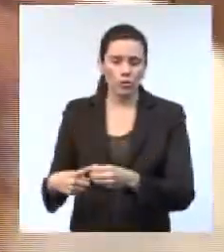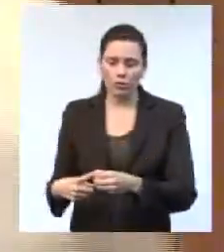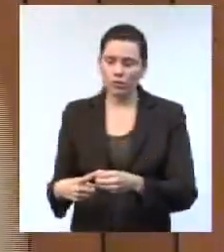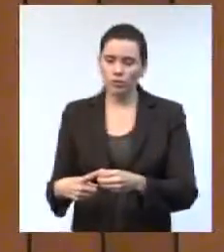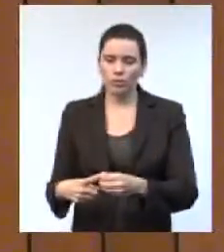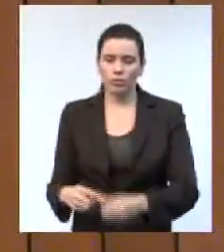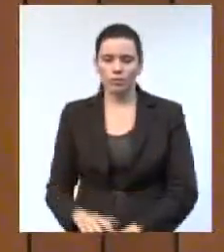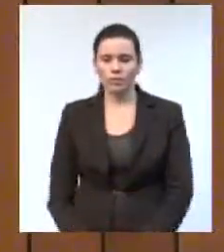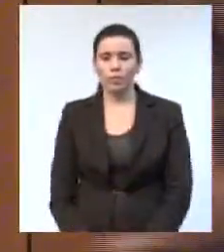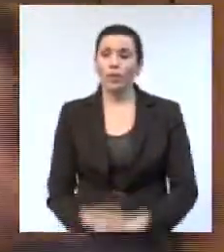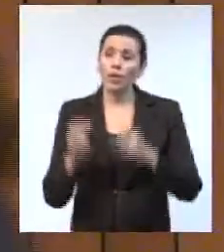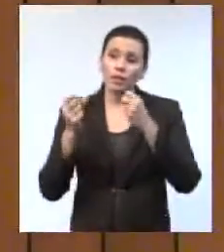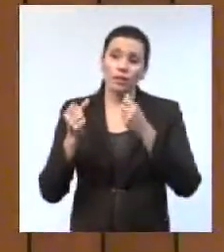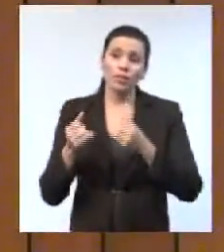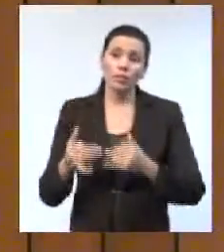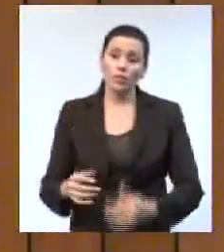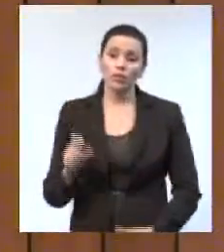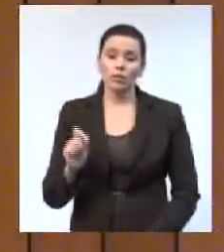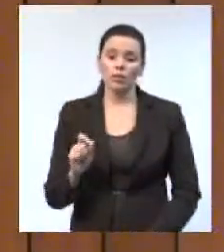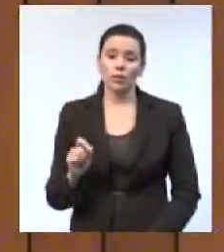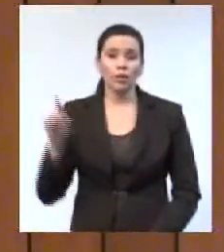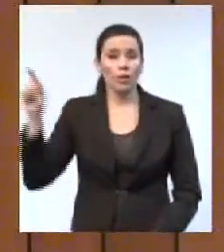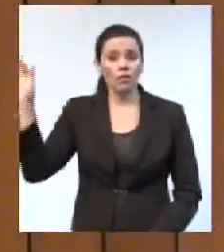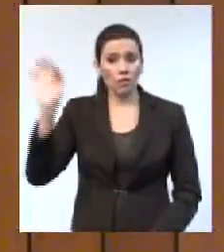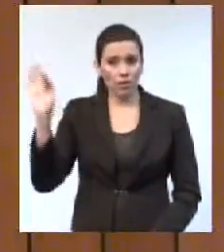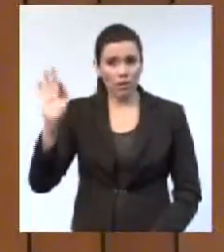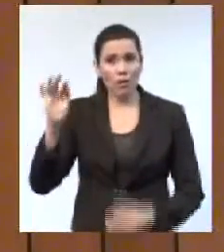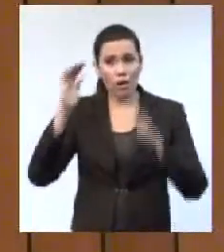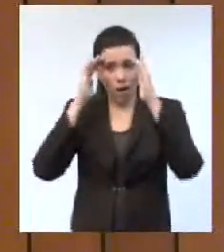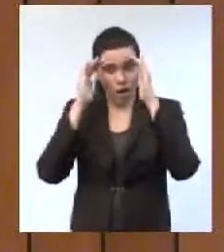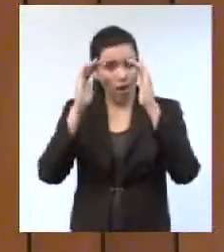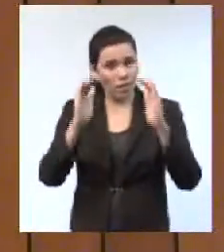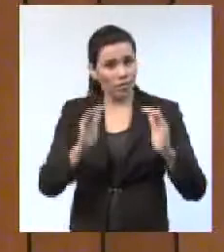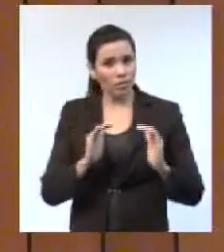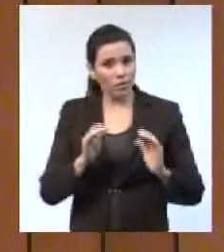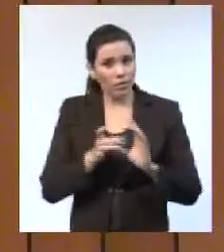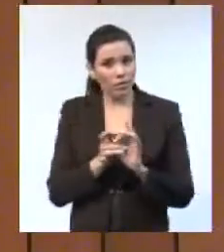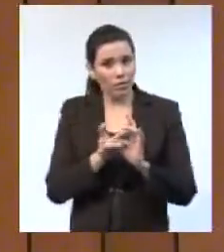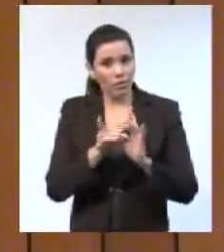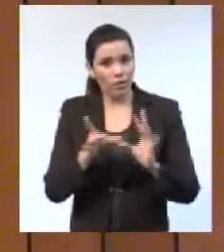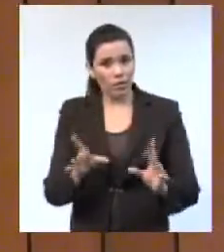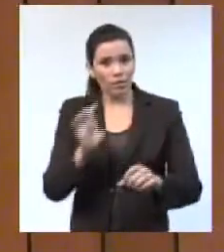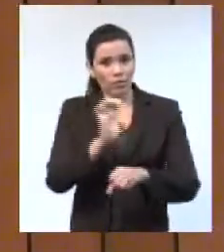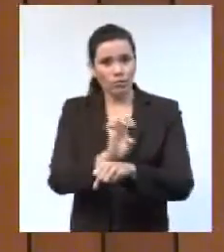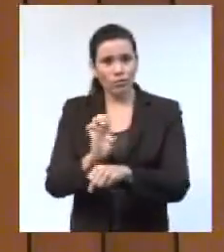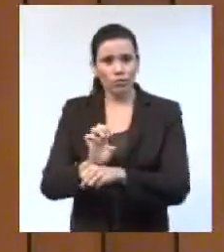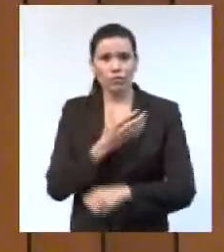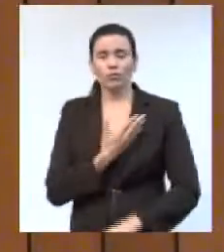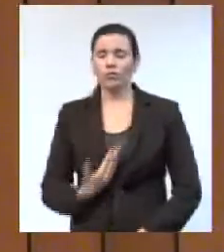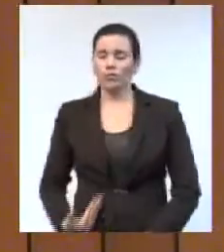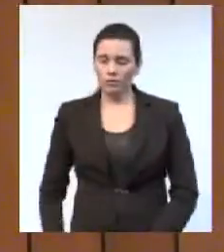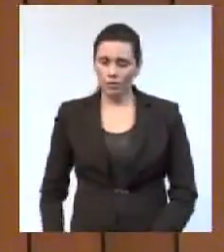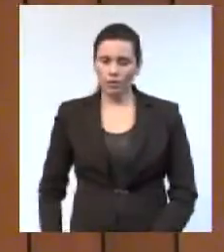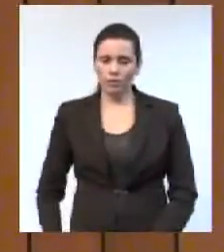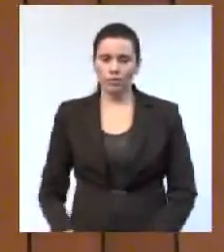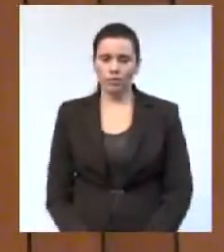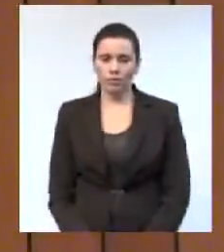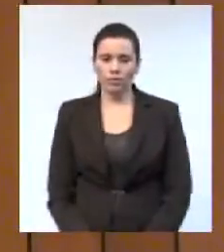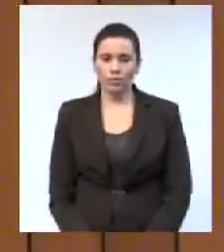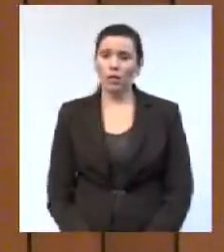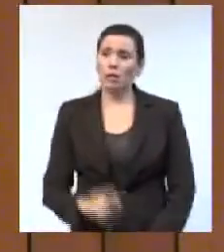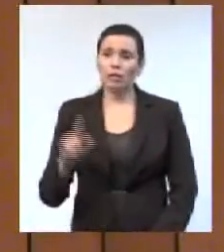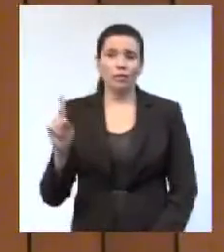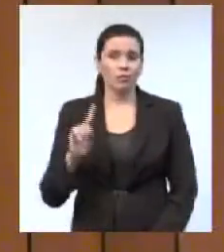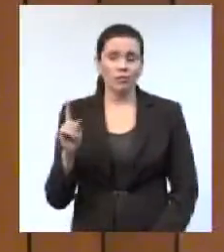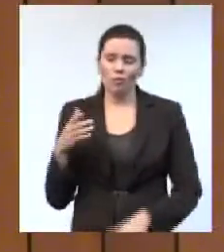república federativa, a União respeita a autonomia dos estados. E diz logo de início, deputado Marco Aurélio, que não haverá